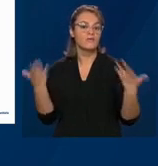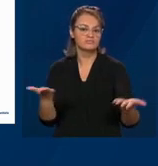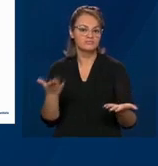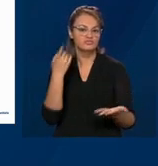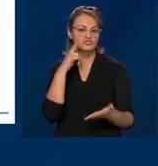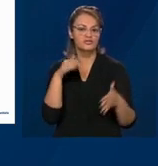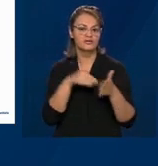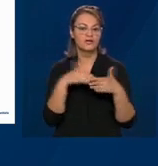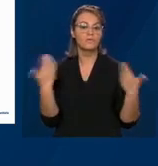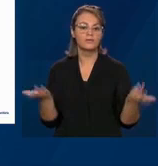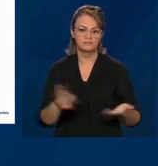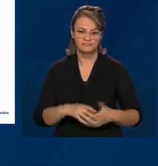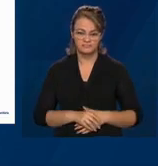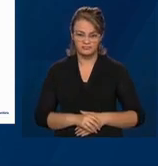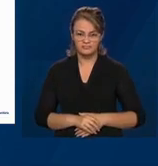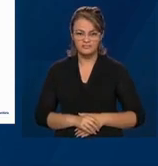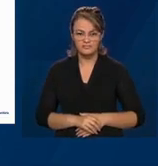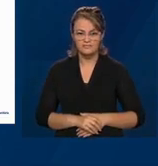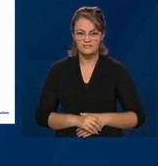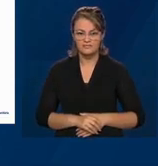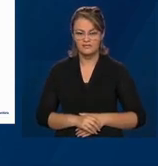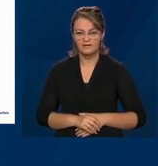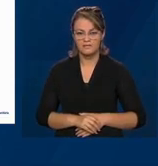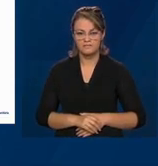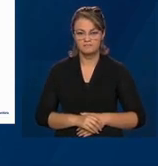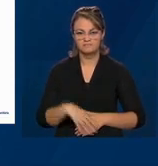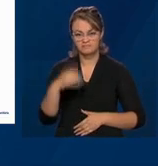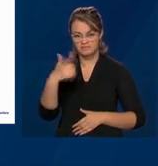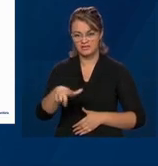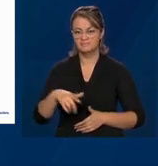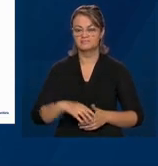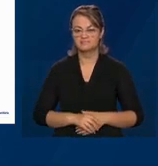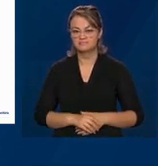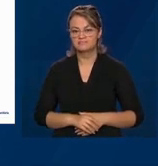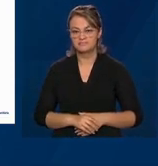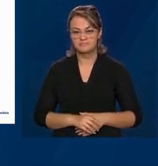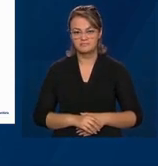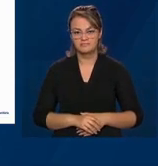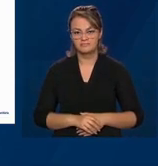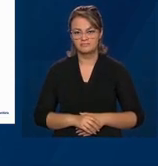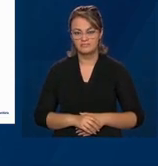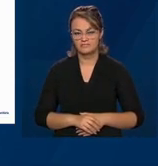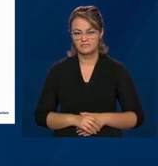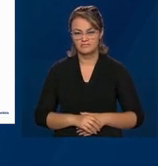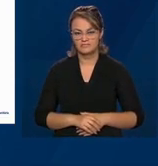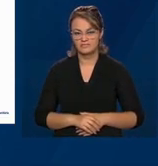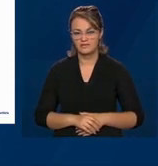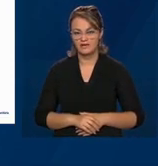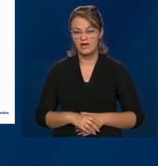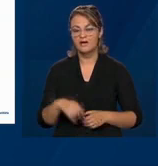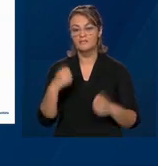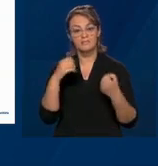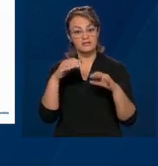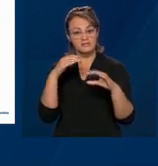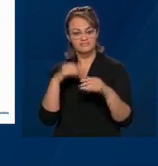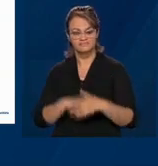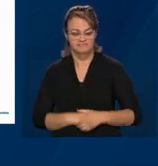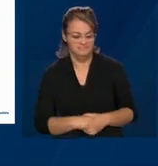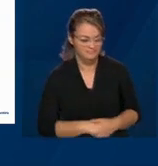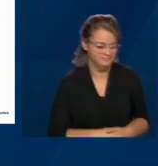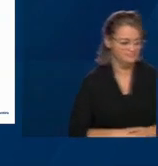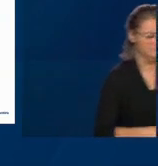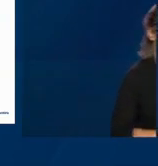validade. Além disso, nós determinamos que é preciso uma comunicação